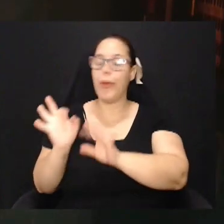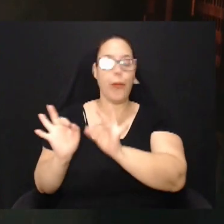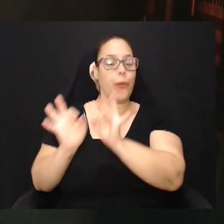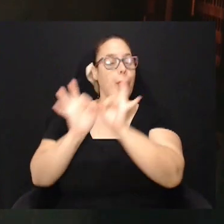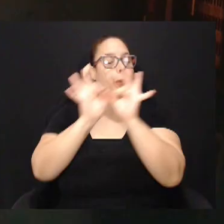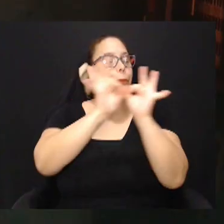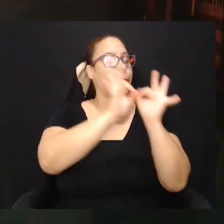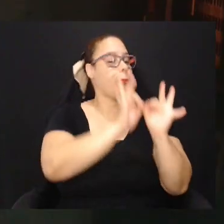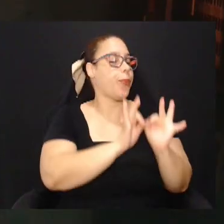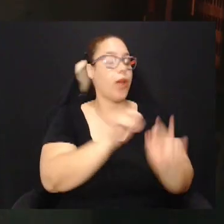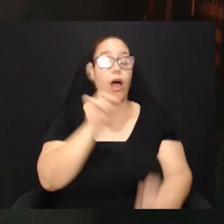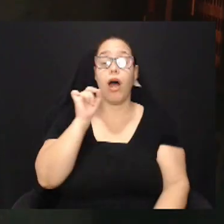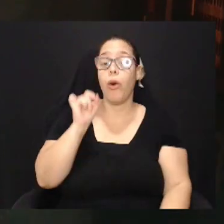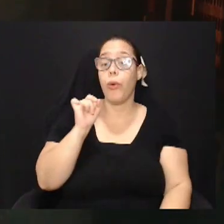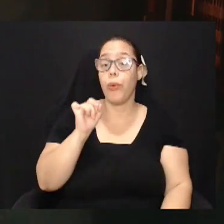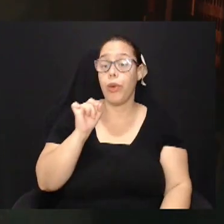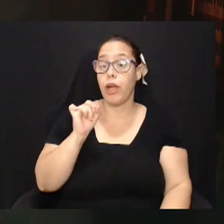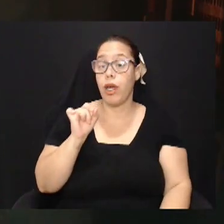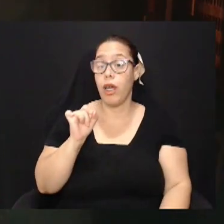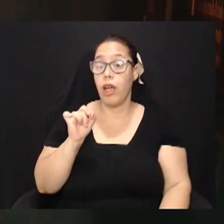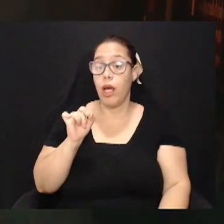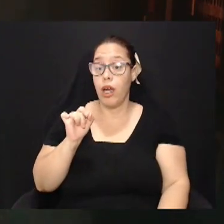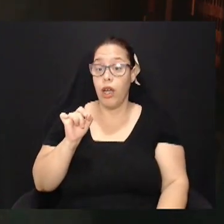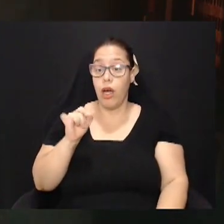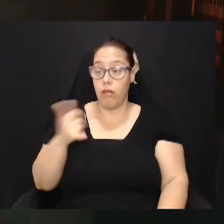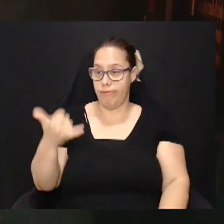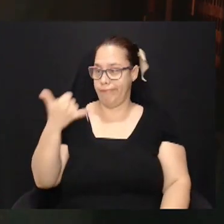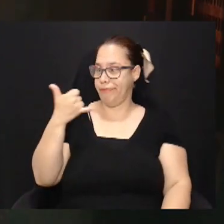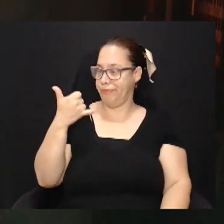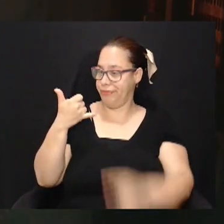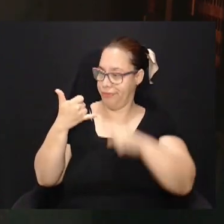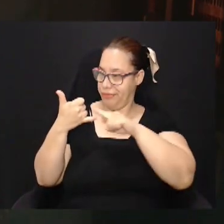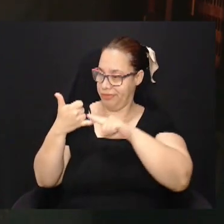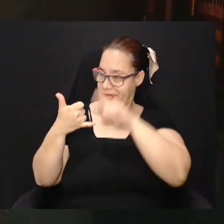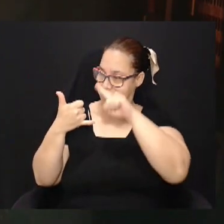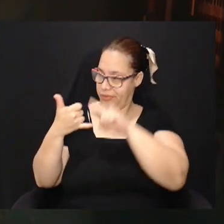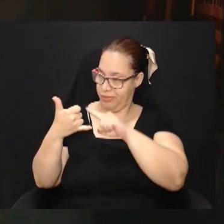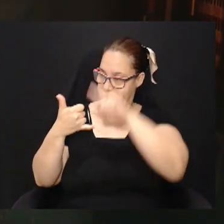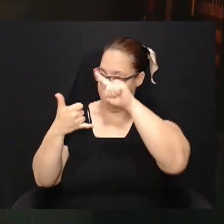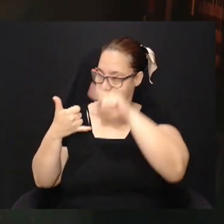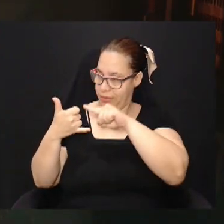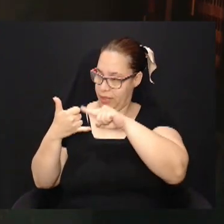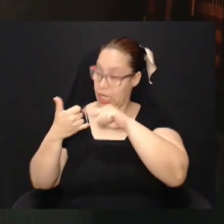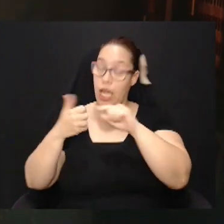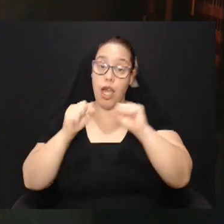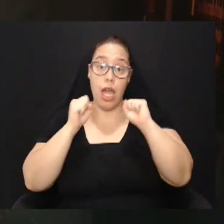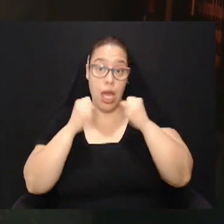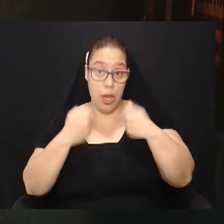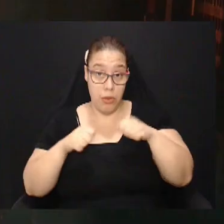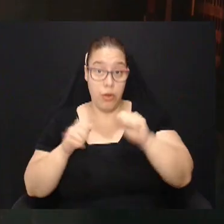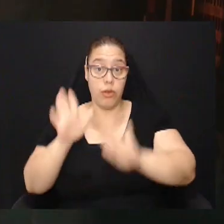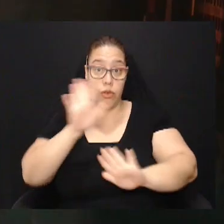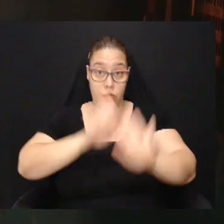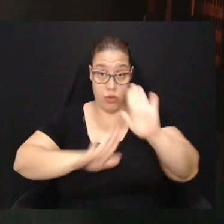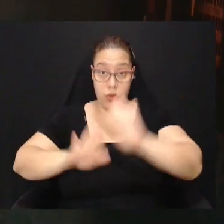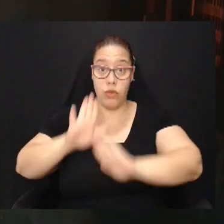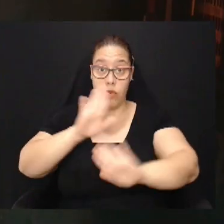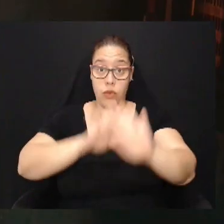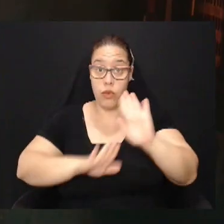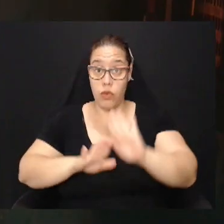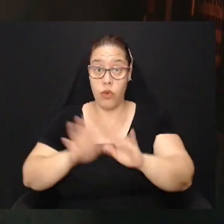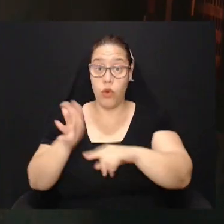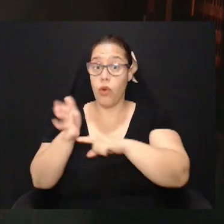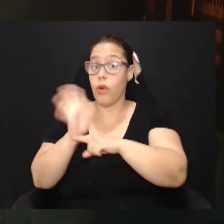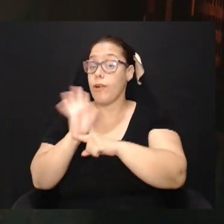repente, ao invés de ficar com o celular, vamos lá, a gente precisa cuidar com as telas, tudo bem, mas a gente está falando aqui dos filmes que tem